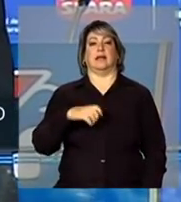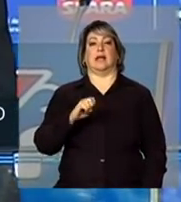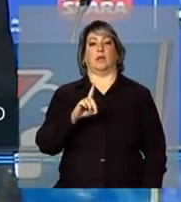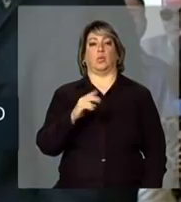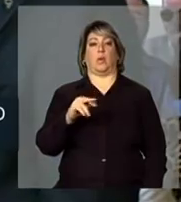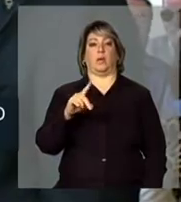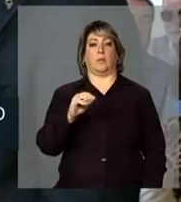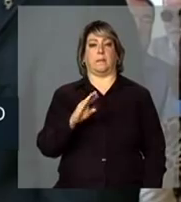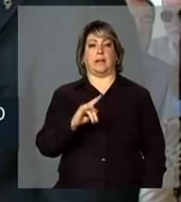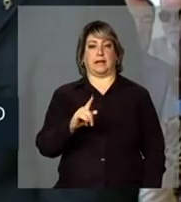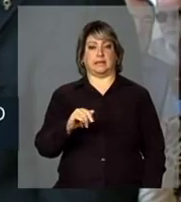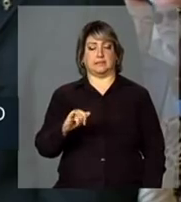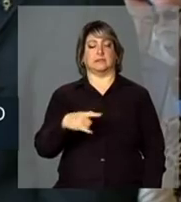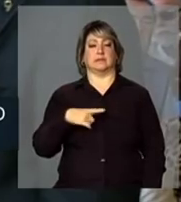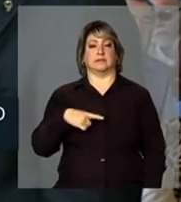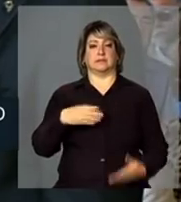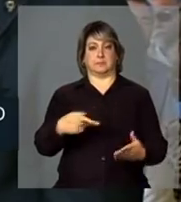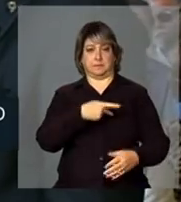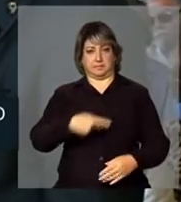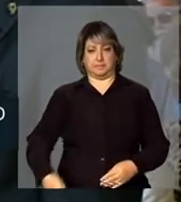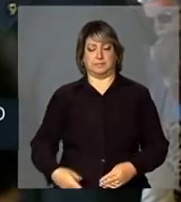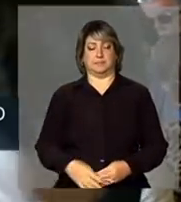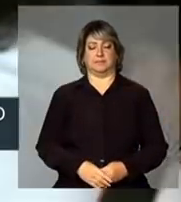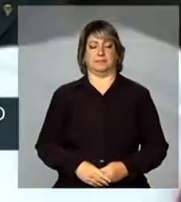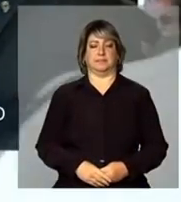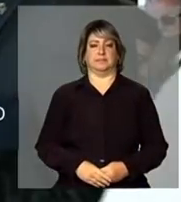Eduardo Biagi, presidente.